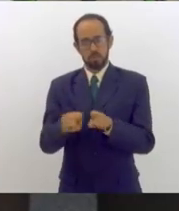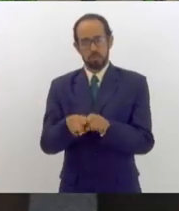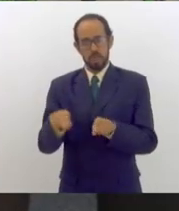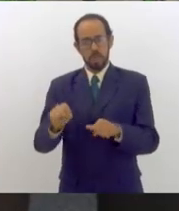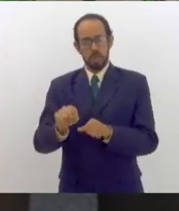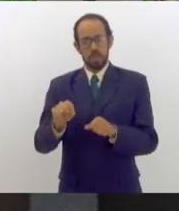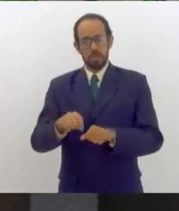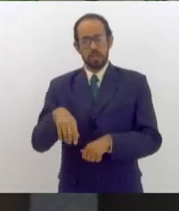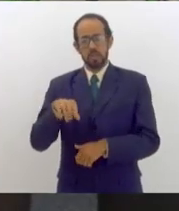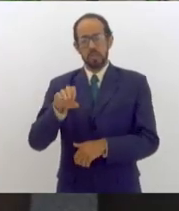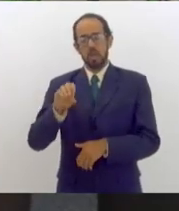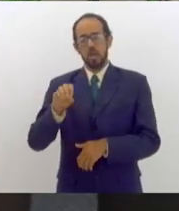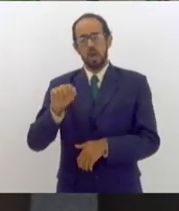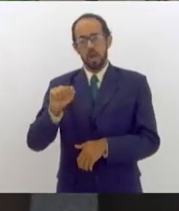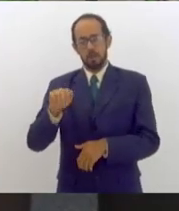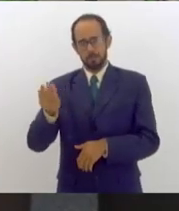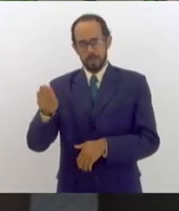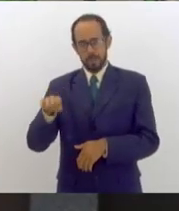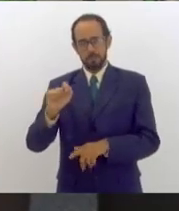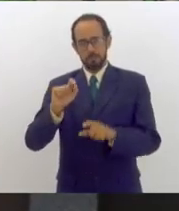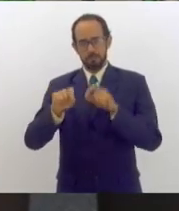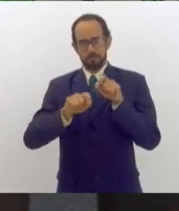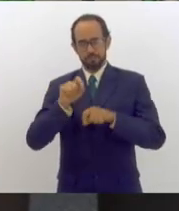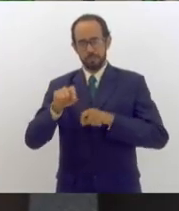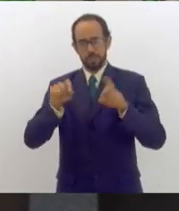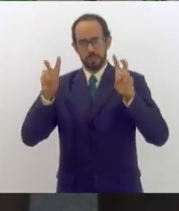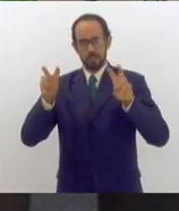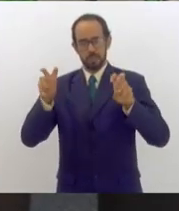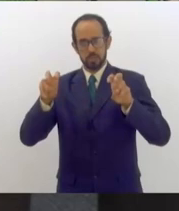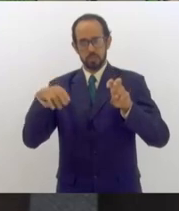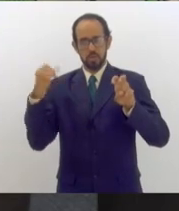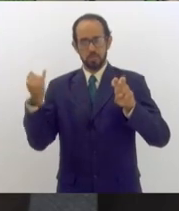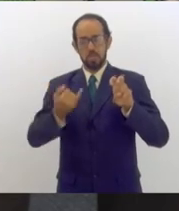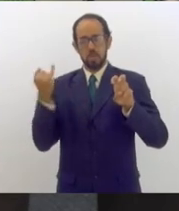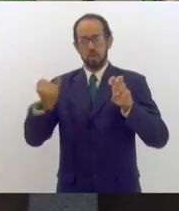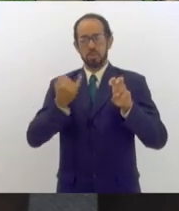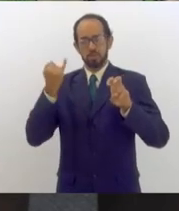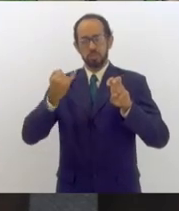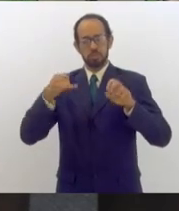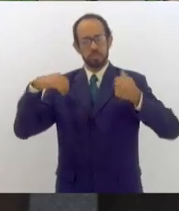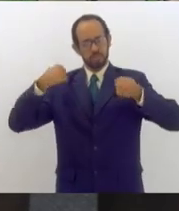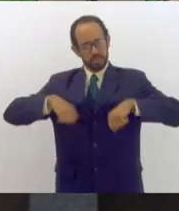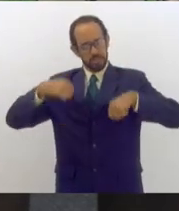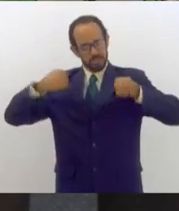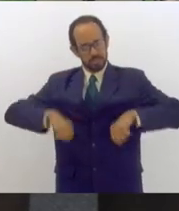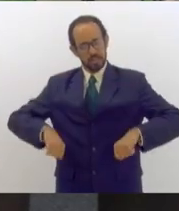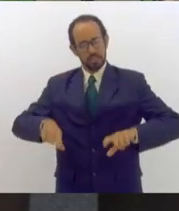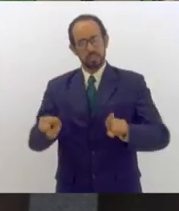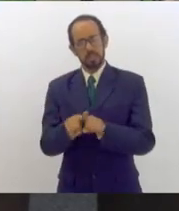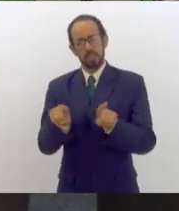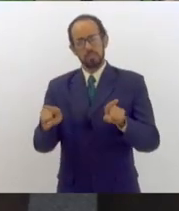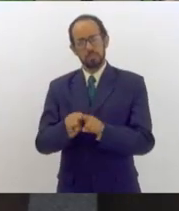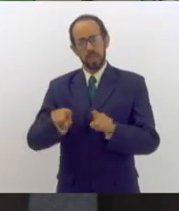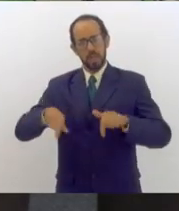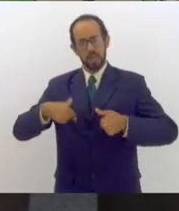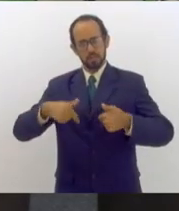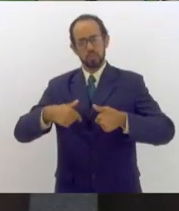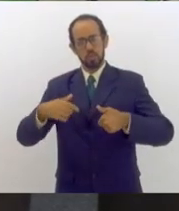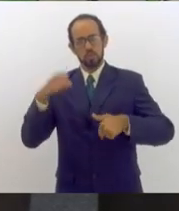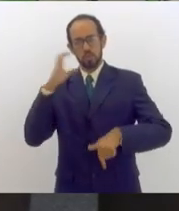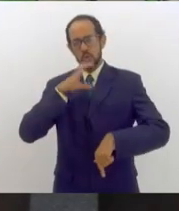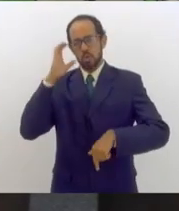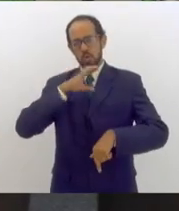da OAB que esse assunto é de extrema importância que demanda ações imediatas